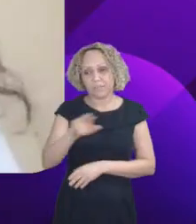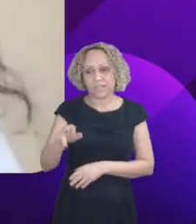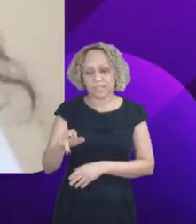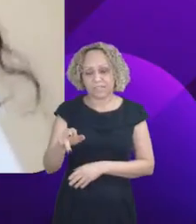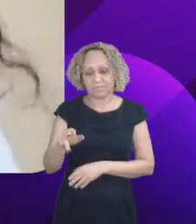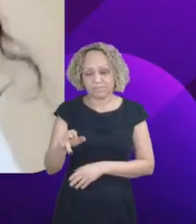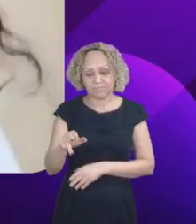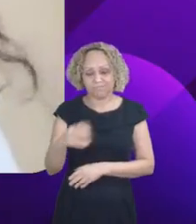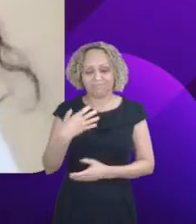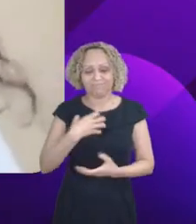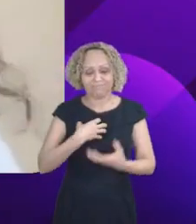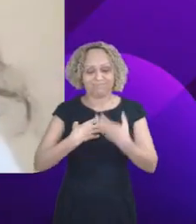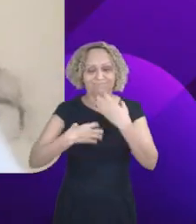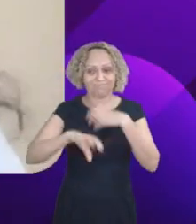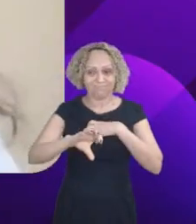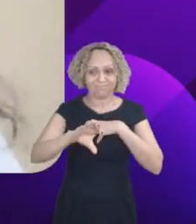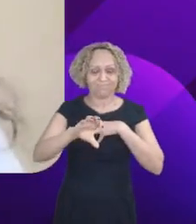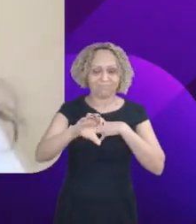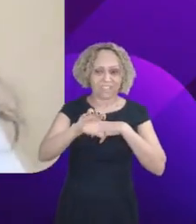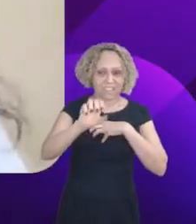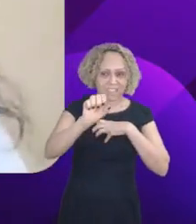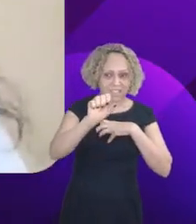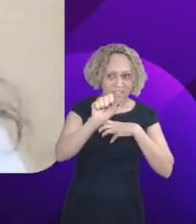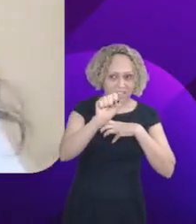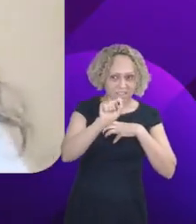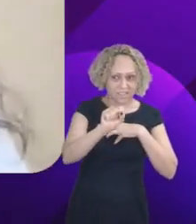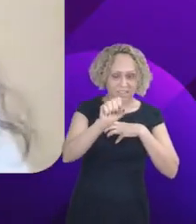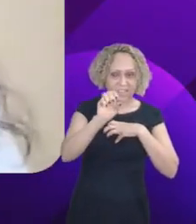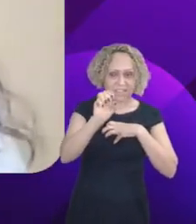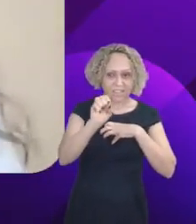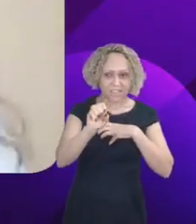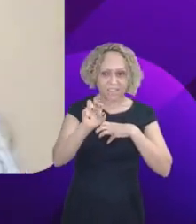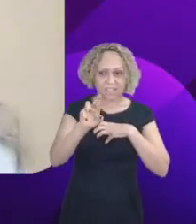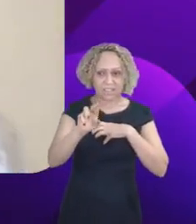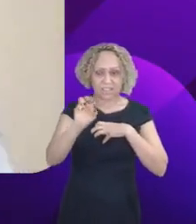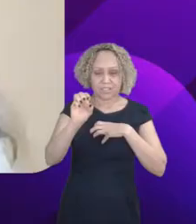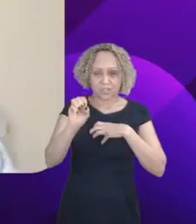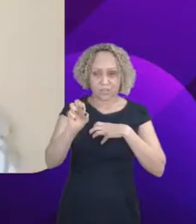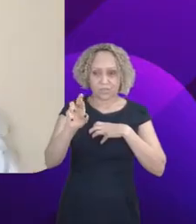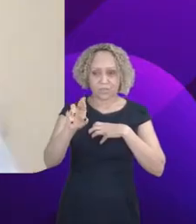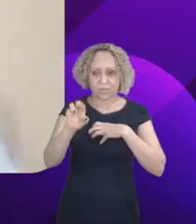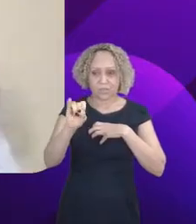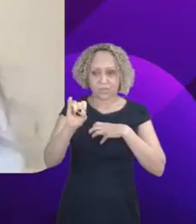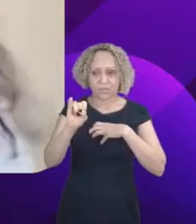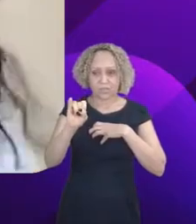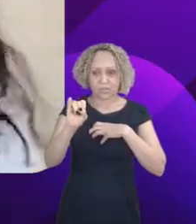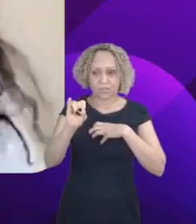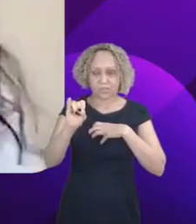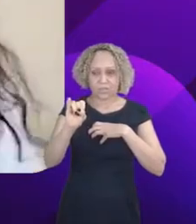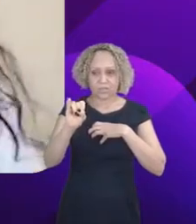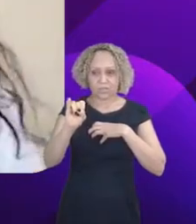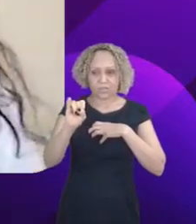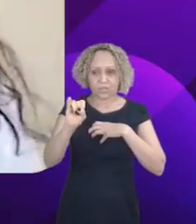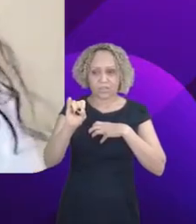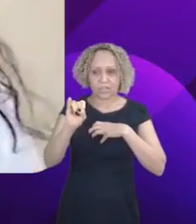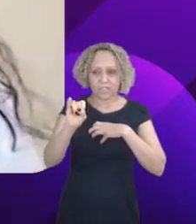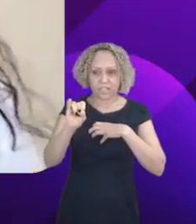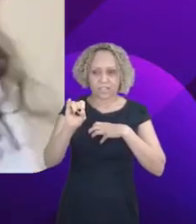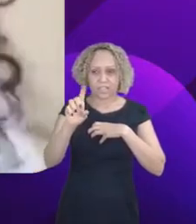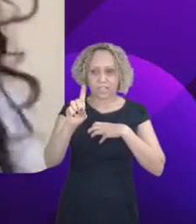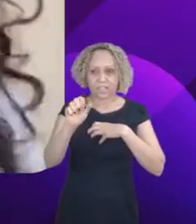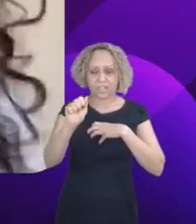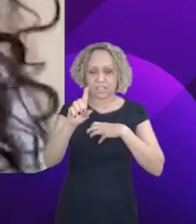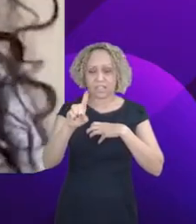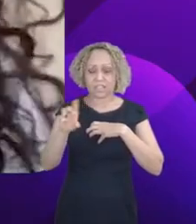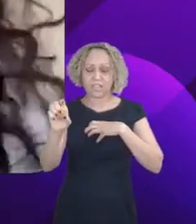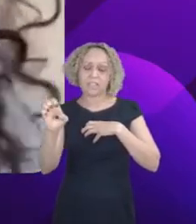importante para que a gente conquiste espaço de poder. Porque quando uma mulher é morta, todas as outras o são.